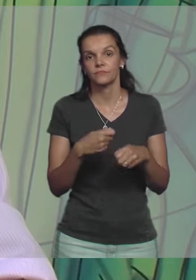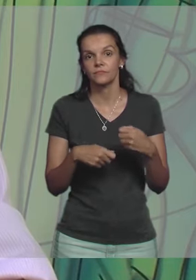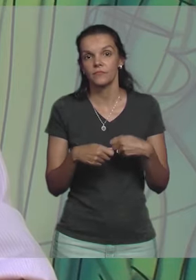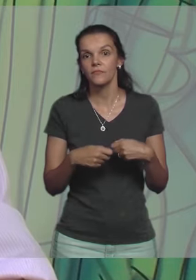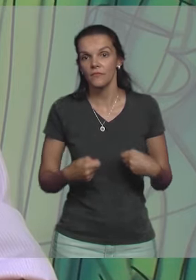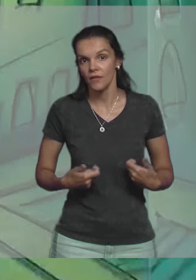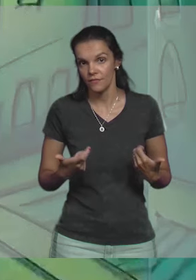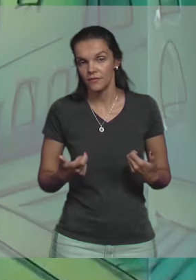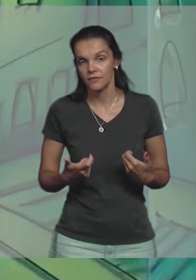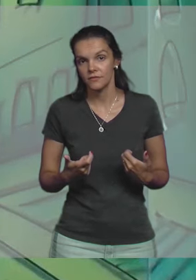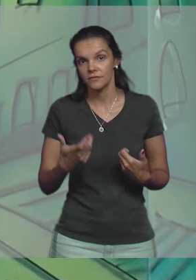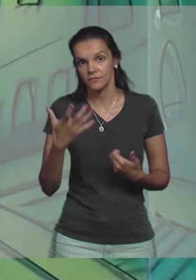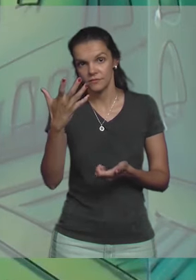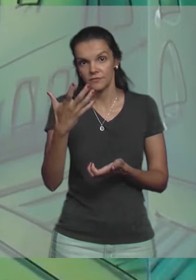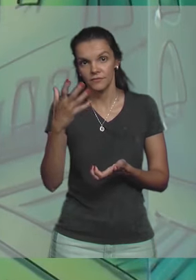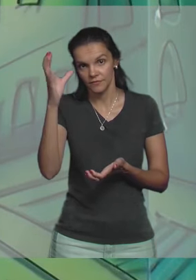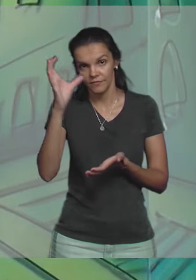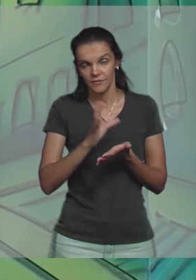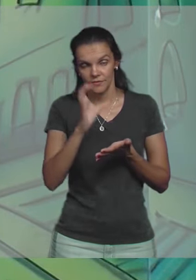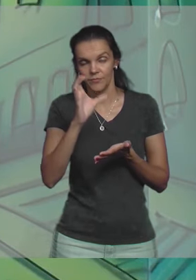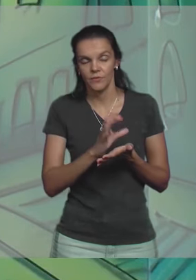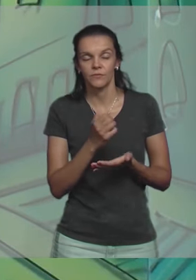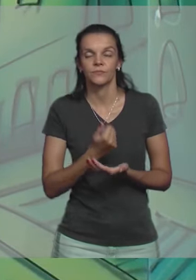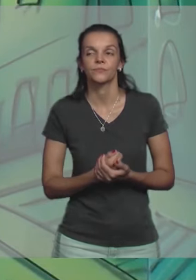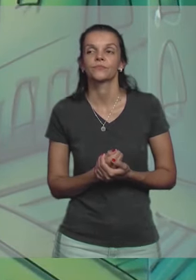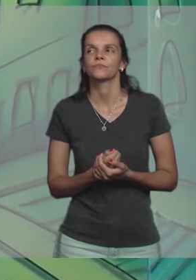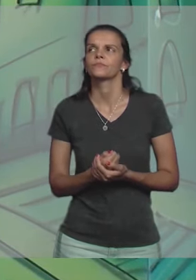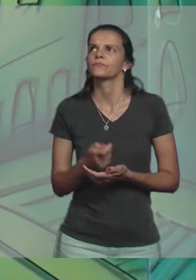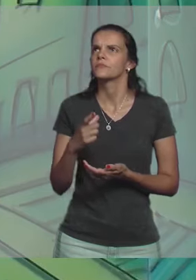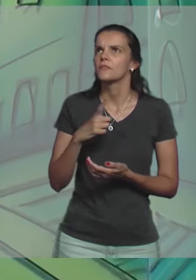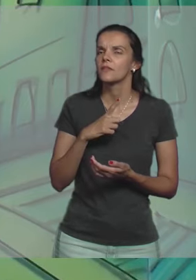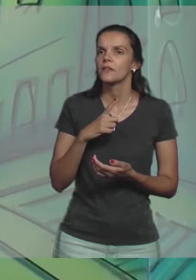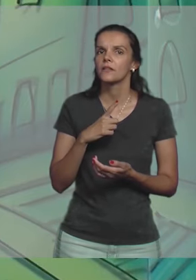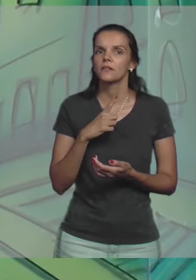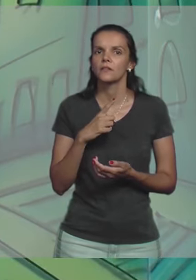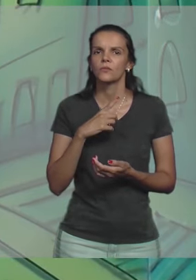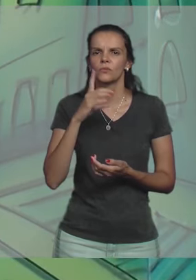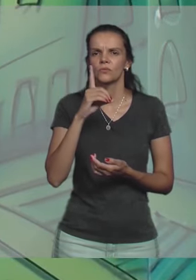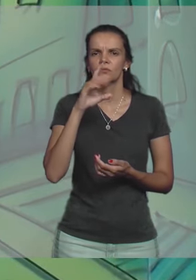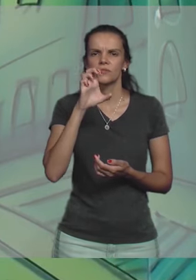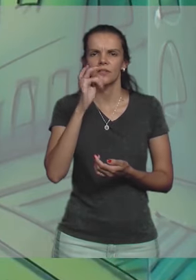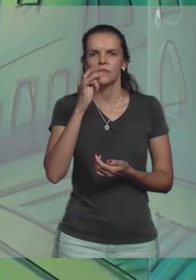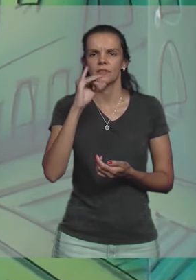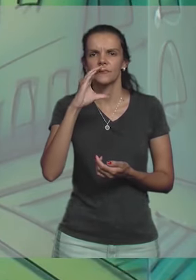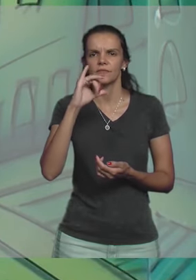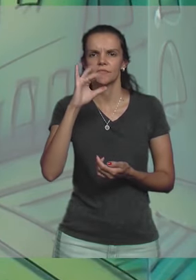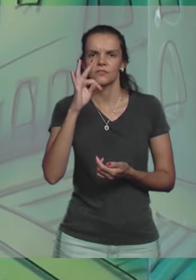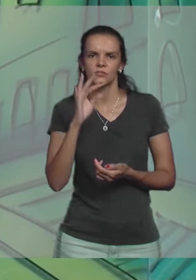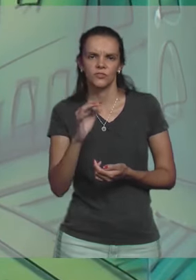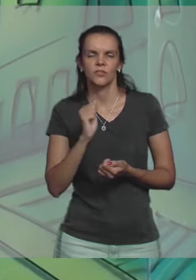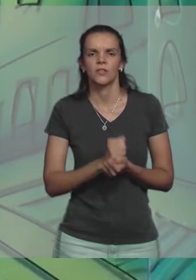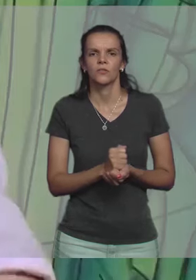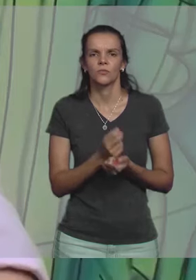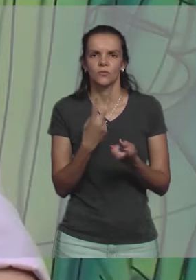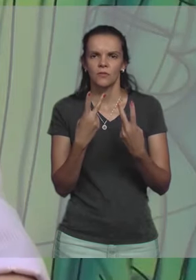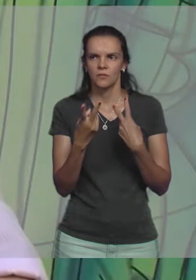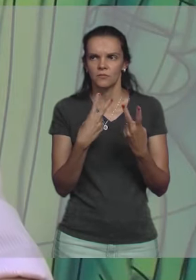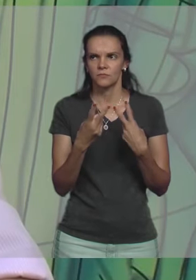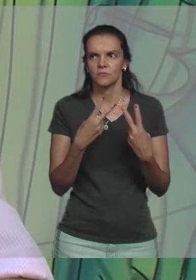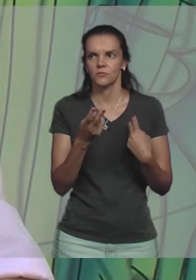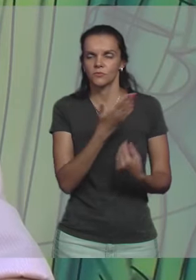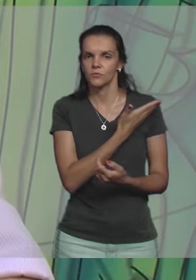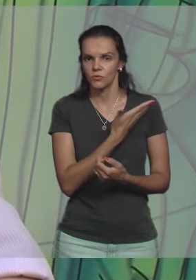necessários. Para fazer as transformações. Sim. Professor, há uma estimativa do déficit do transporte público no Brasil? O